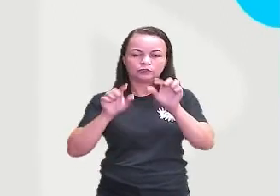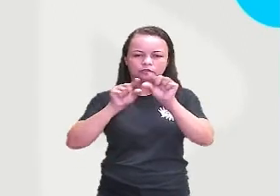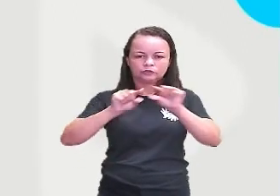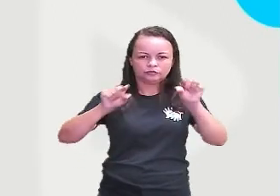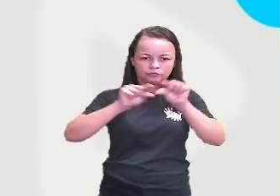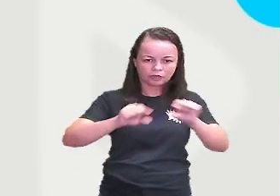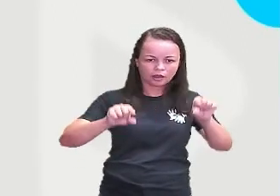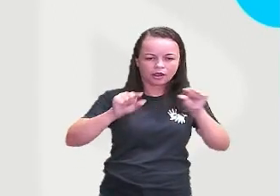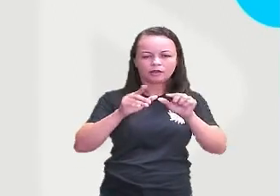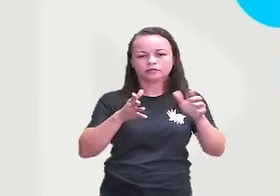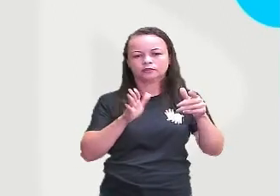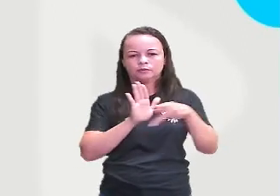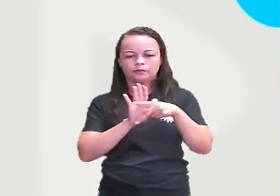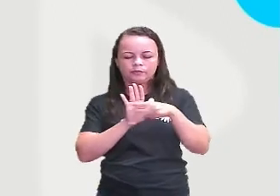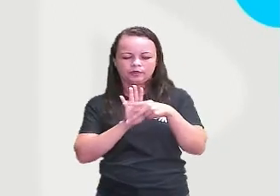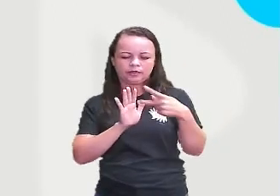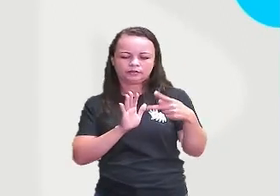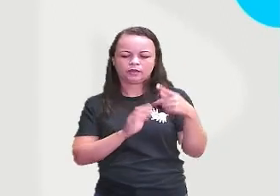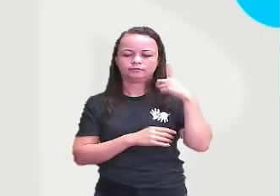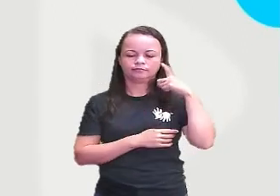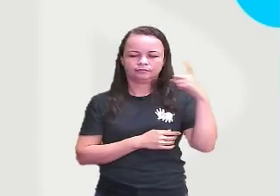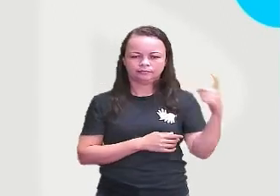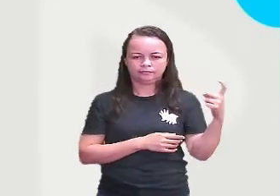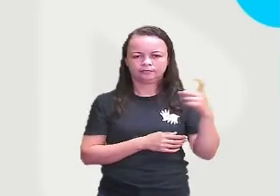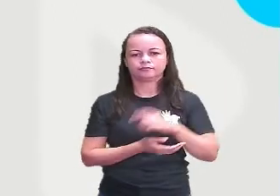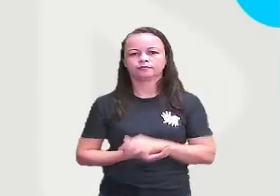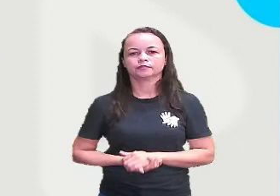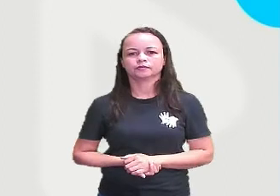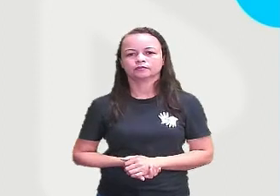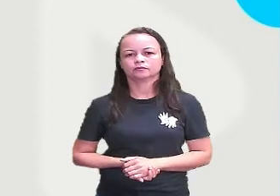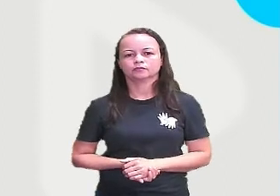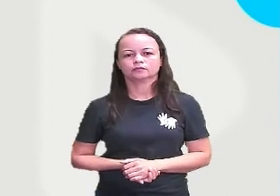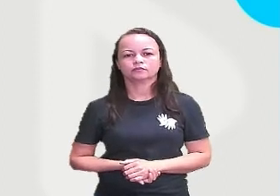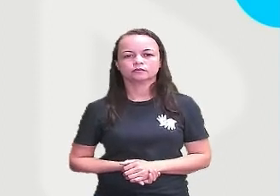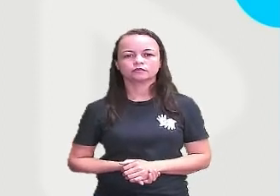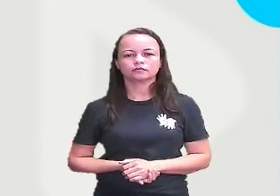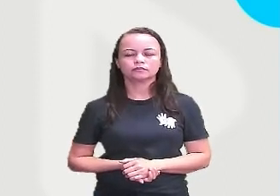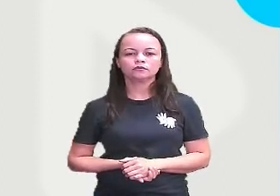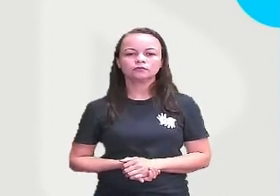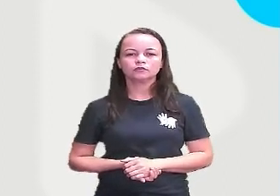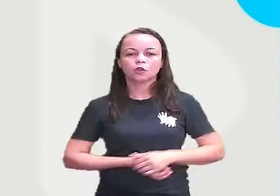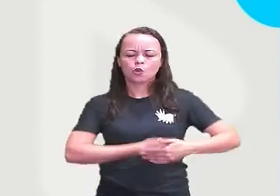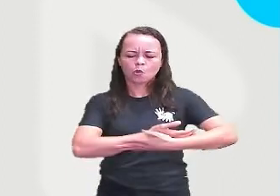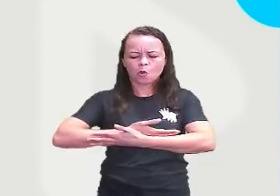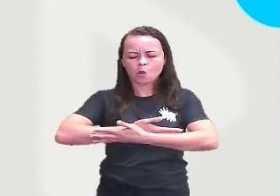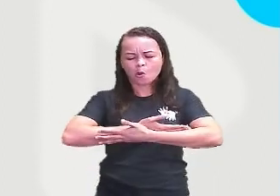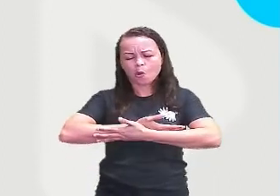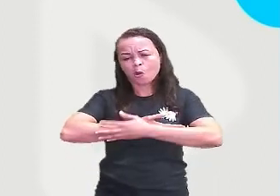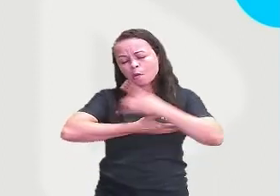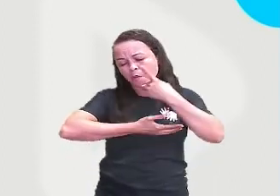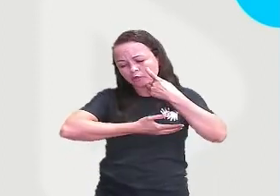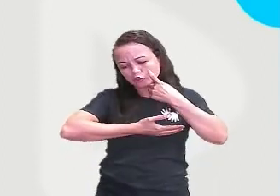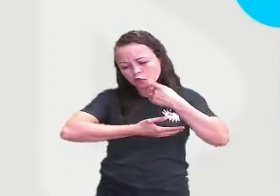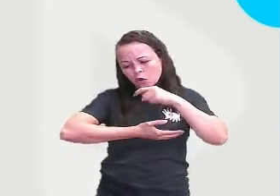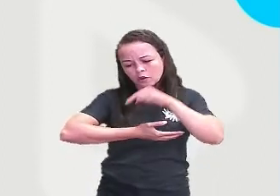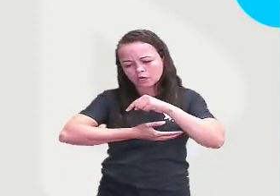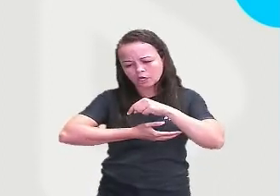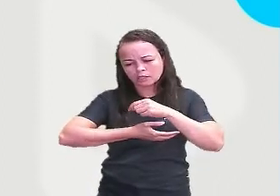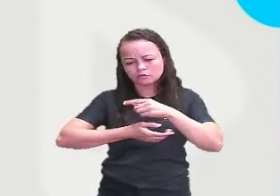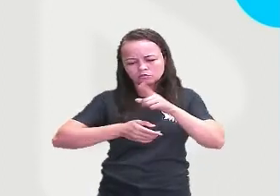frases às propriedades do som. O choro do bebê é muito